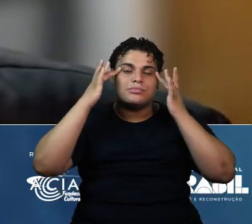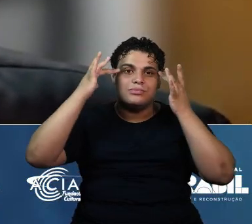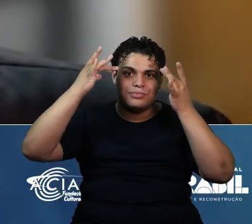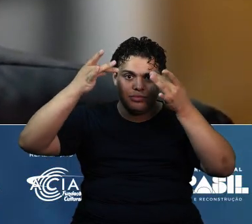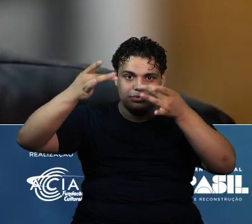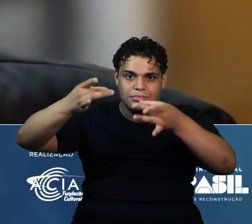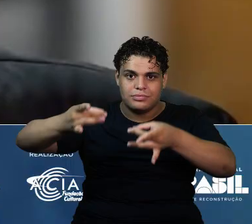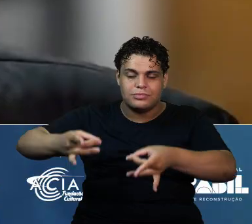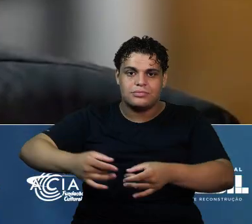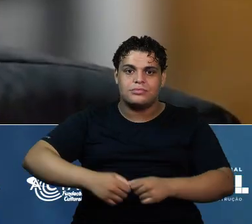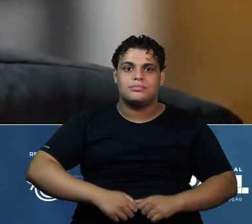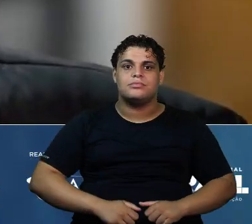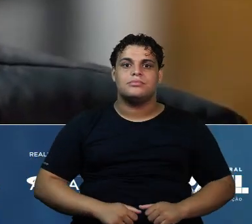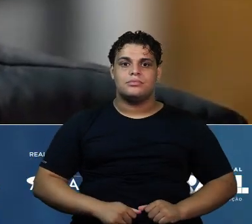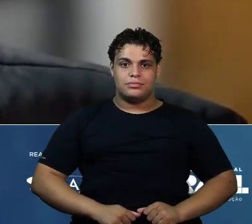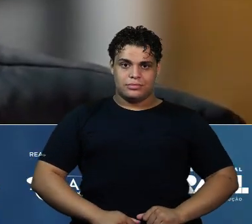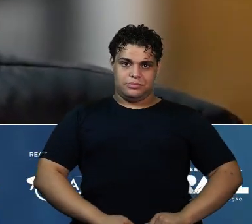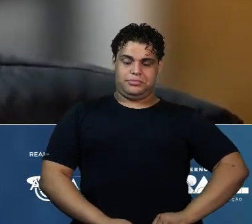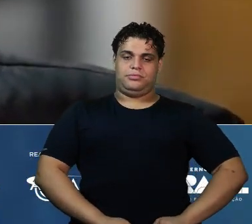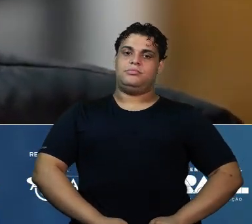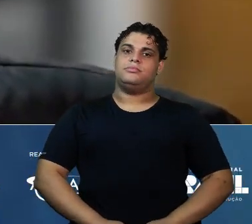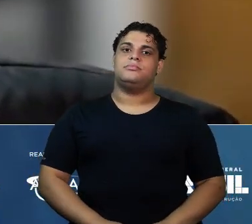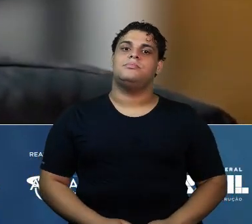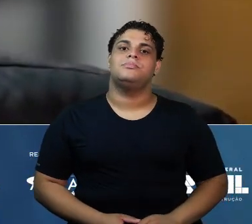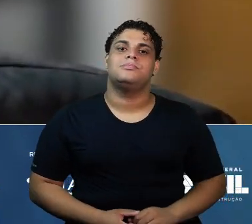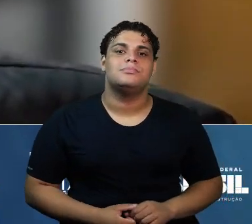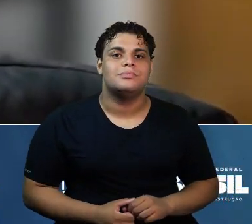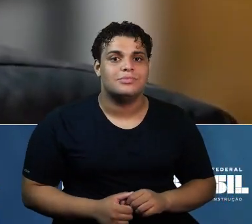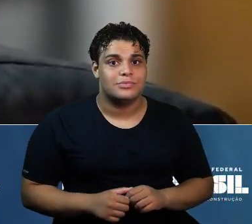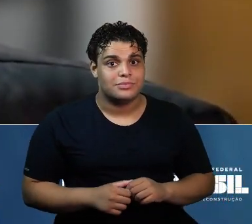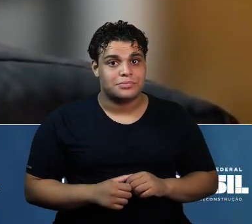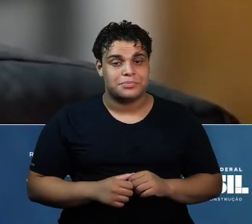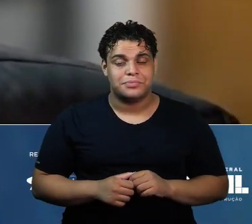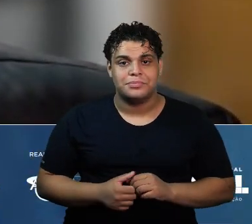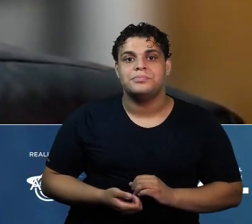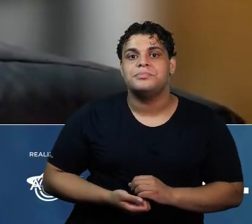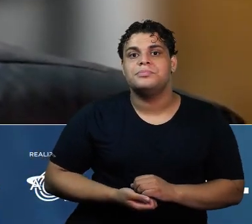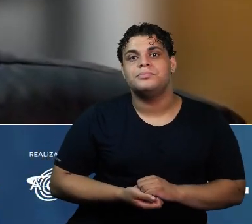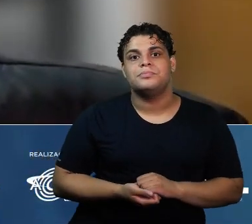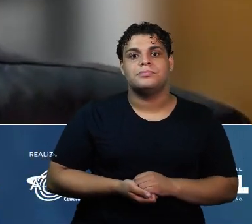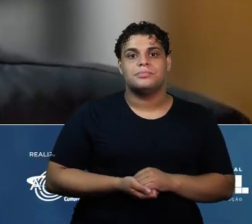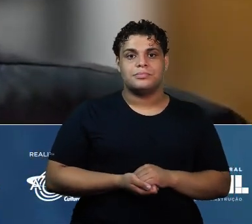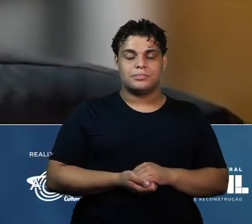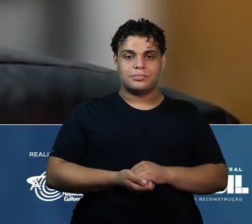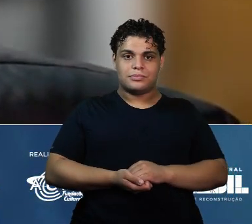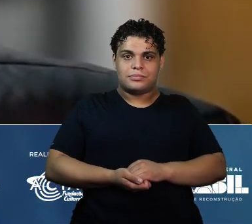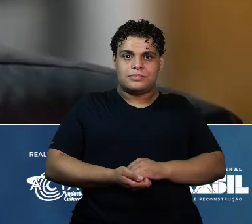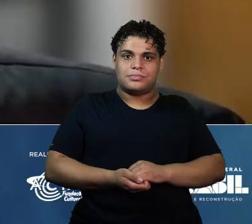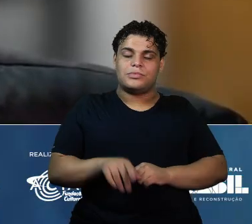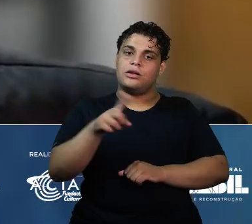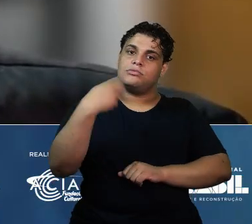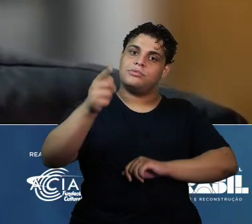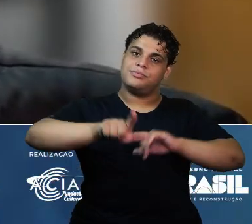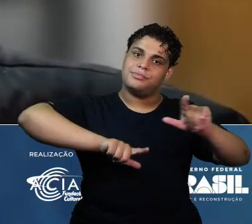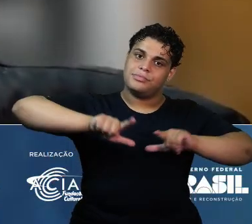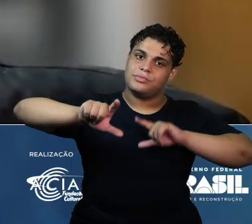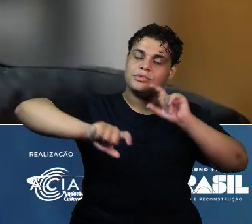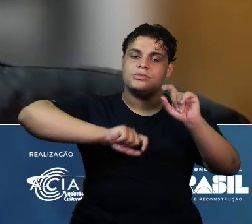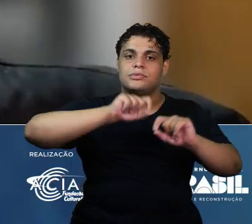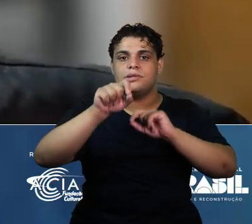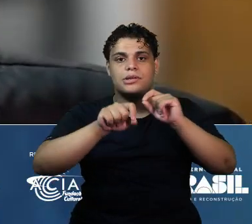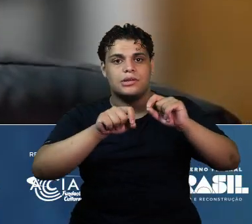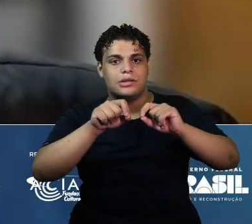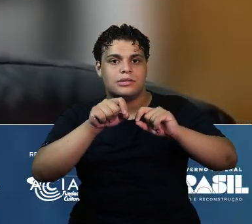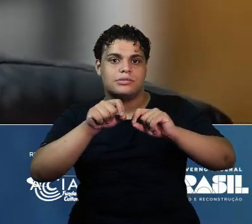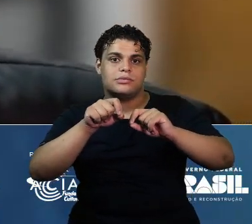atenção, né? Então, nosso trabalho é isso, é a construção da natação infantil, de